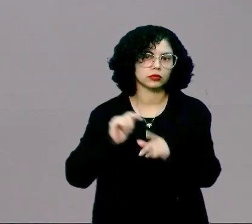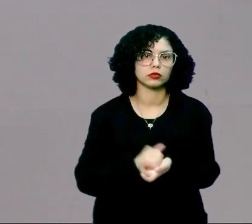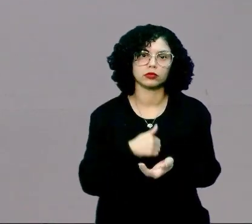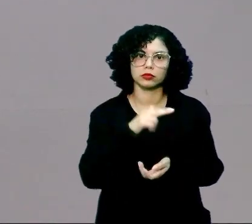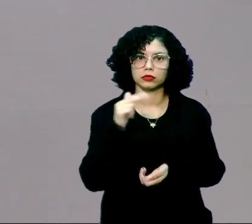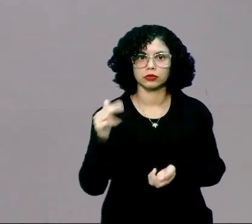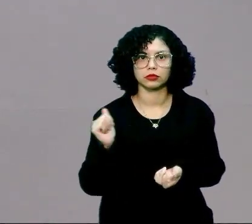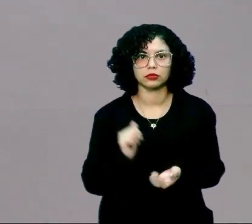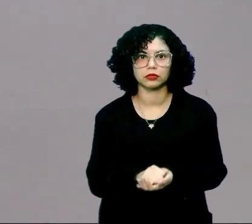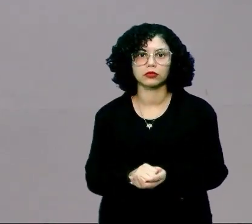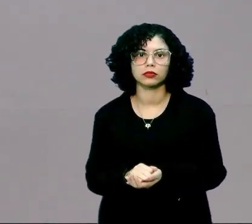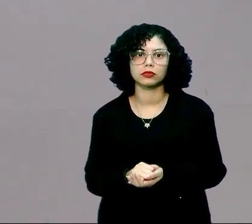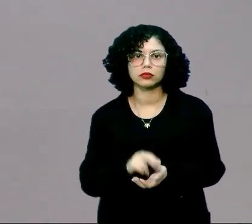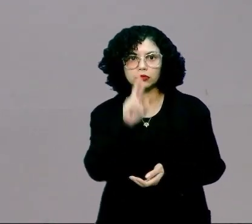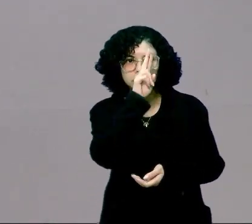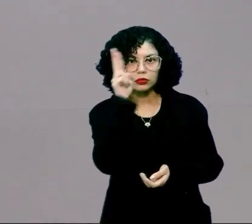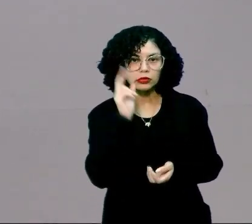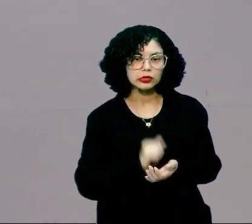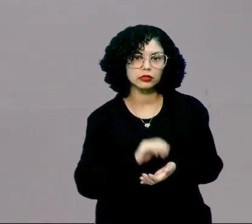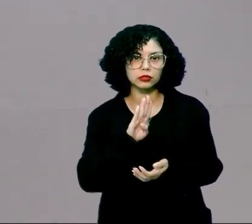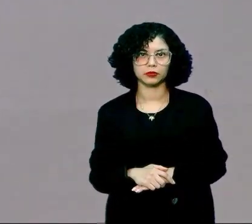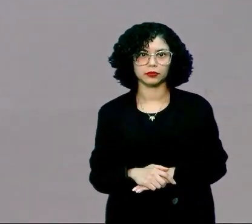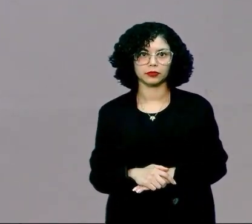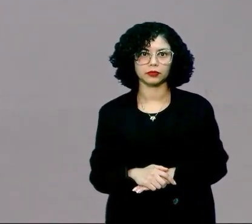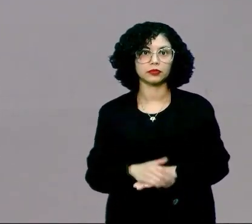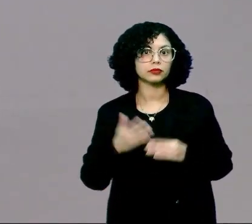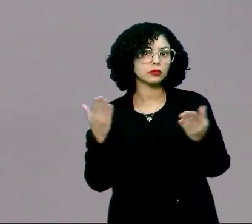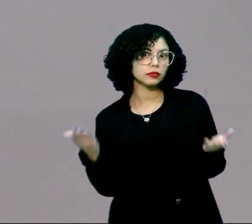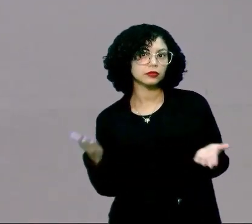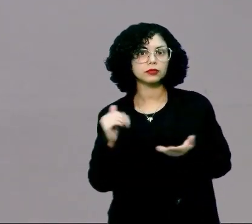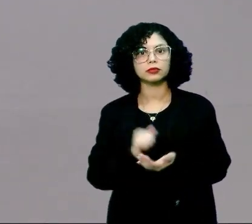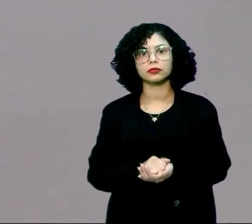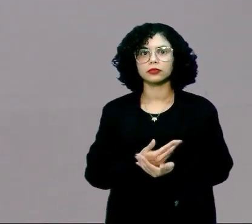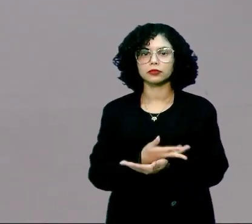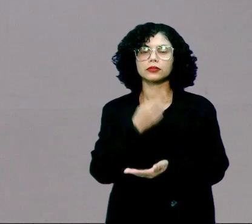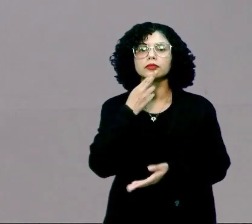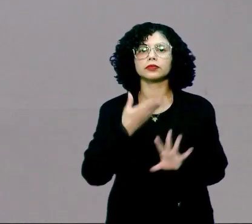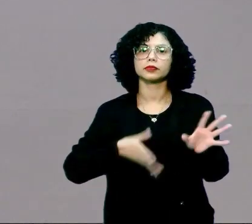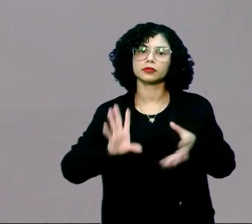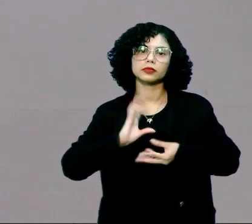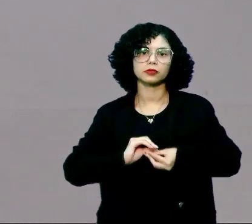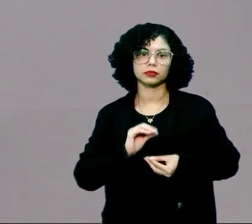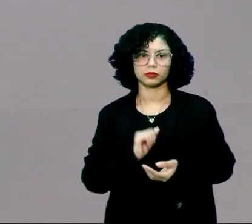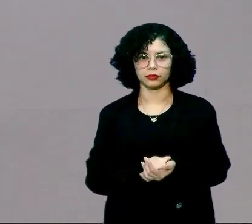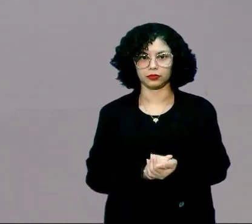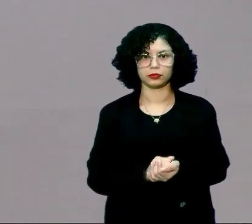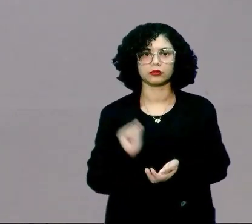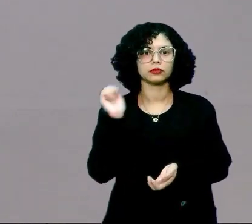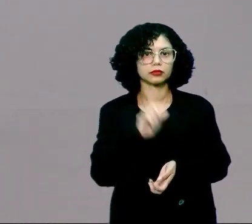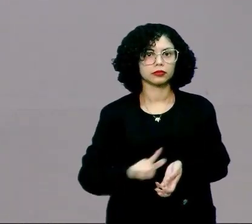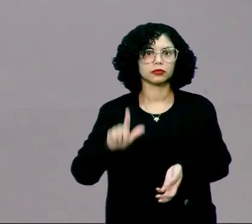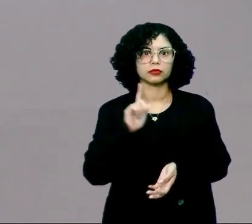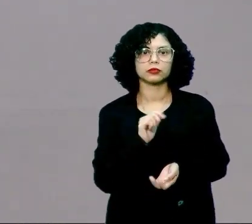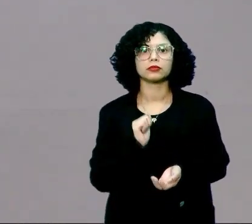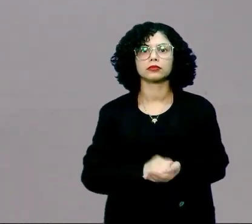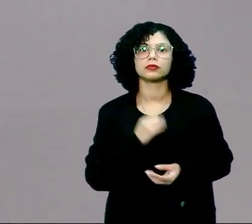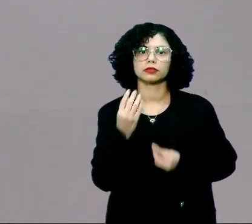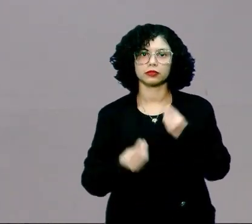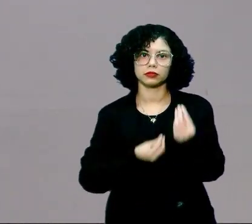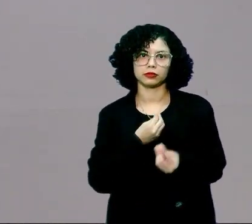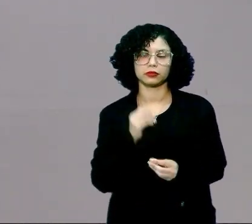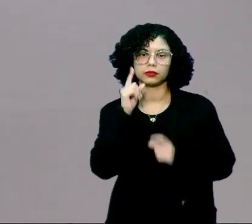ouviu falar naquela história da botija, não é, pessoal? Então, aí, pessoal, a gente resume essa questão da literatura como